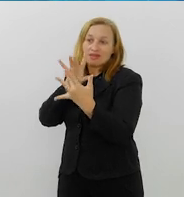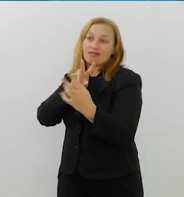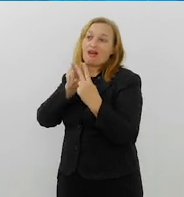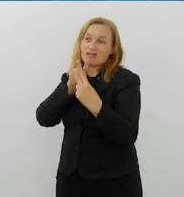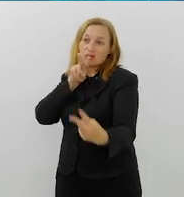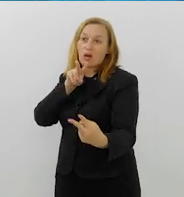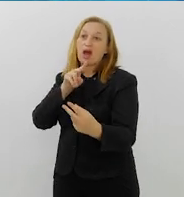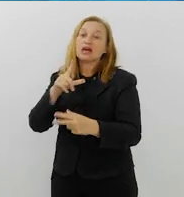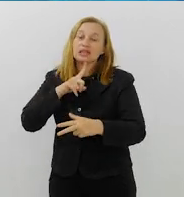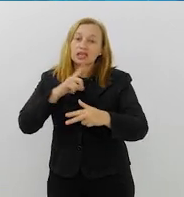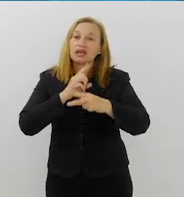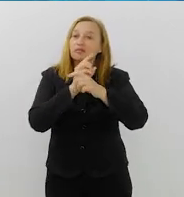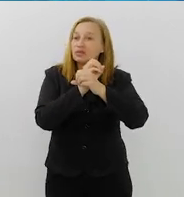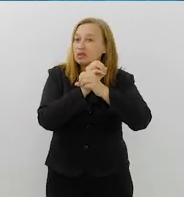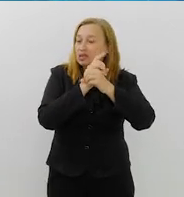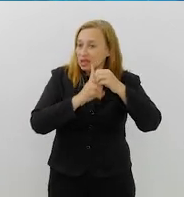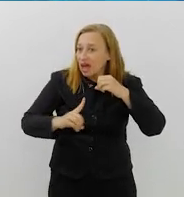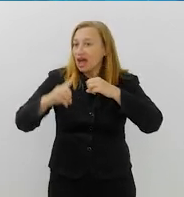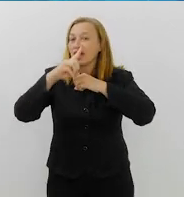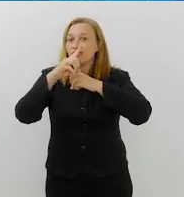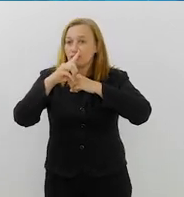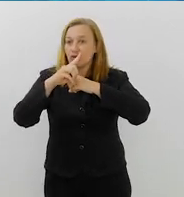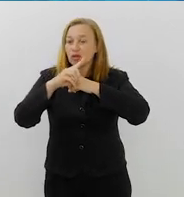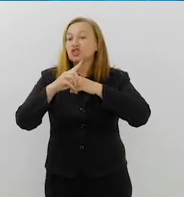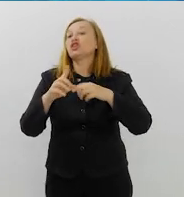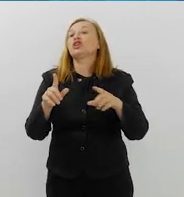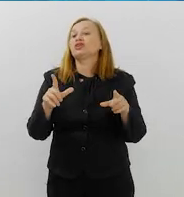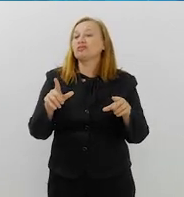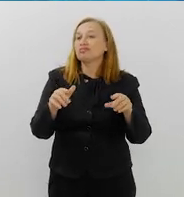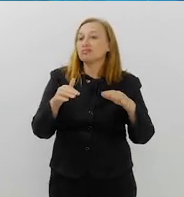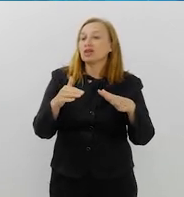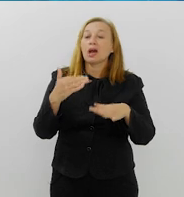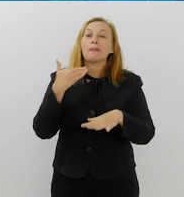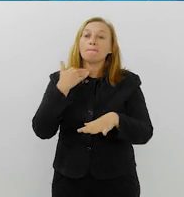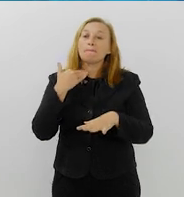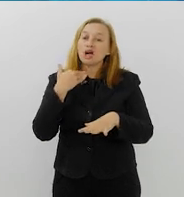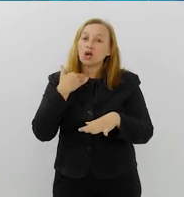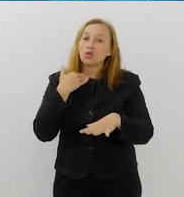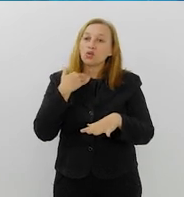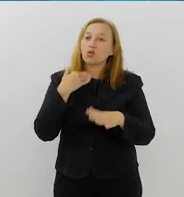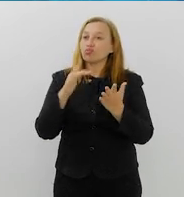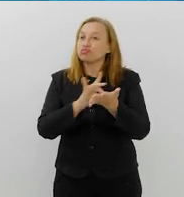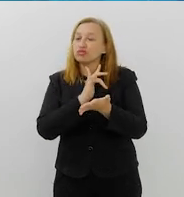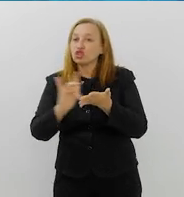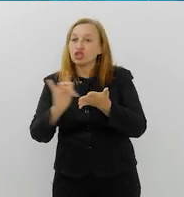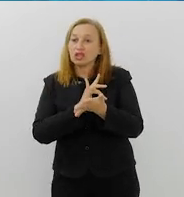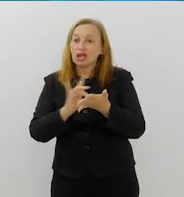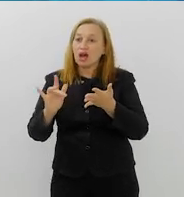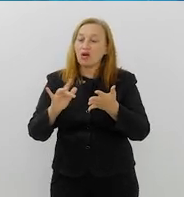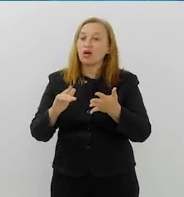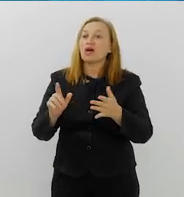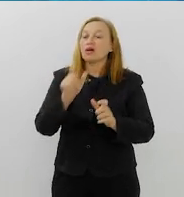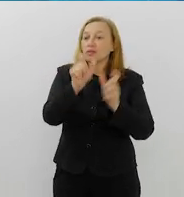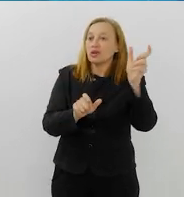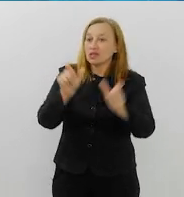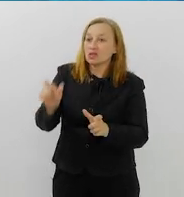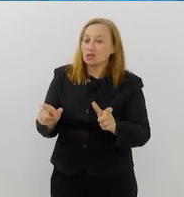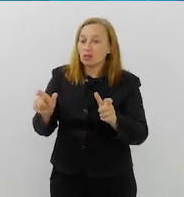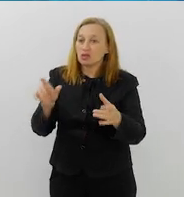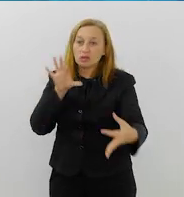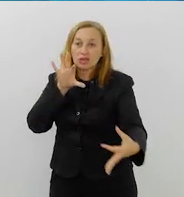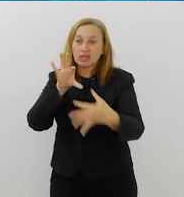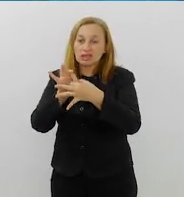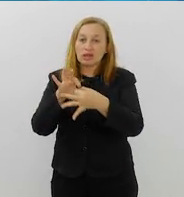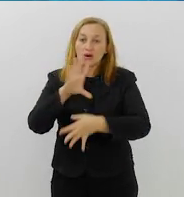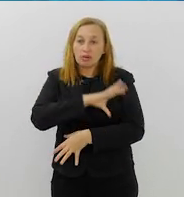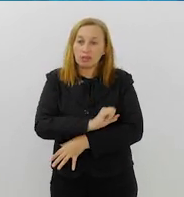tecnologia, né? Nós temos iFood, contas bancárias, enfim, as conexões com as pessoas que nós amamos, né,